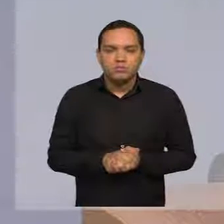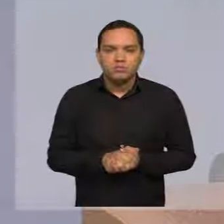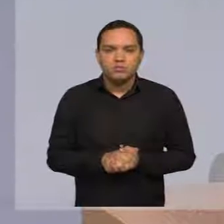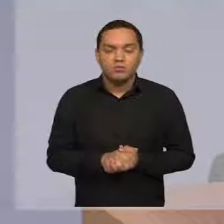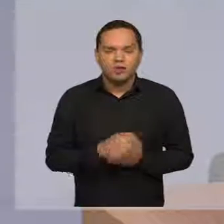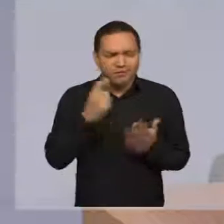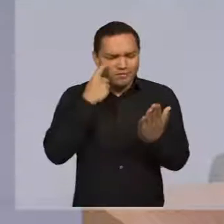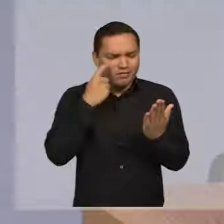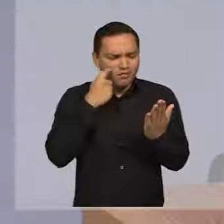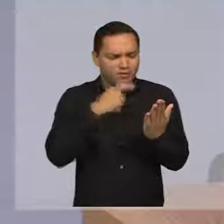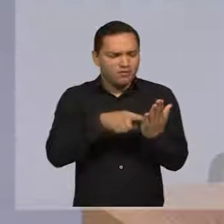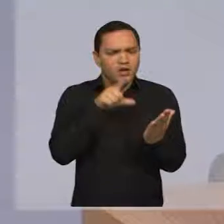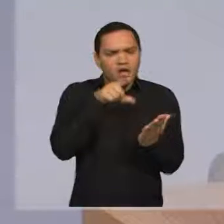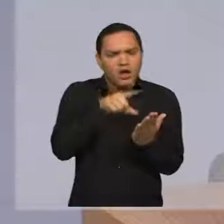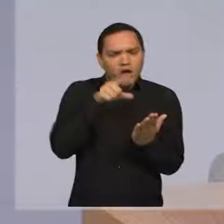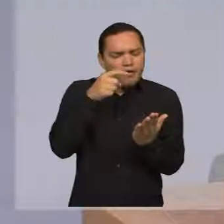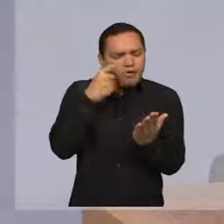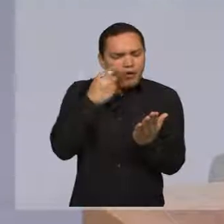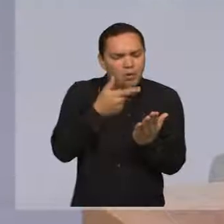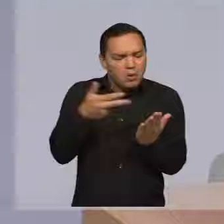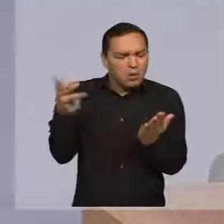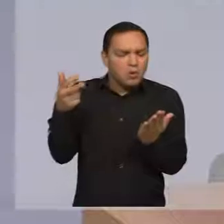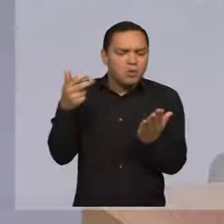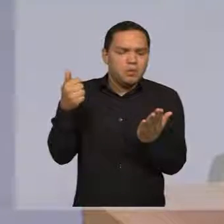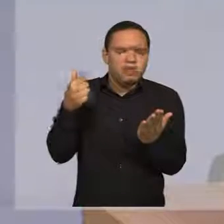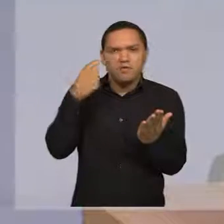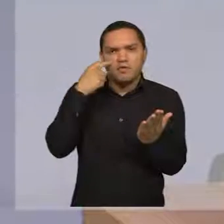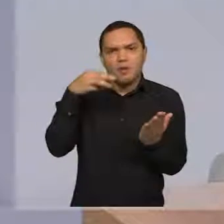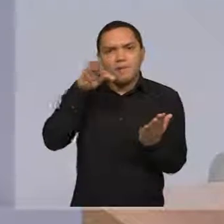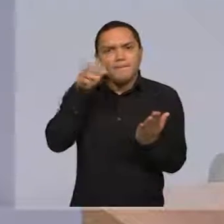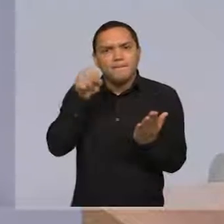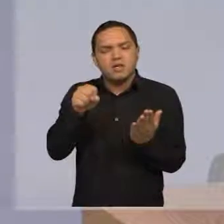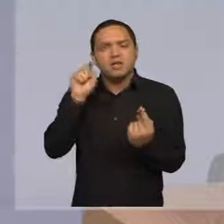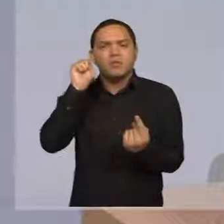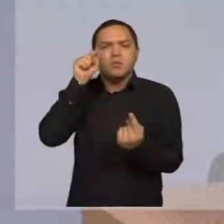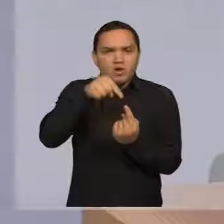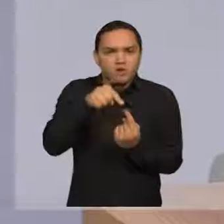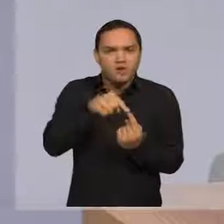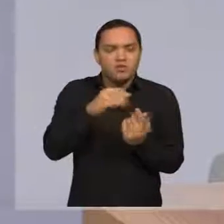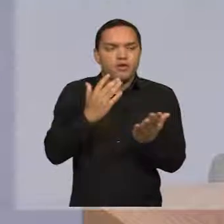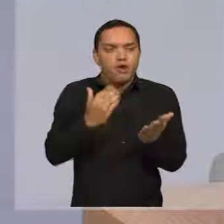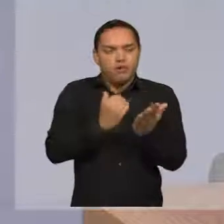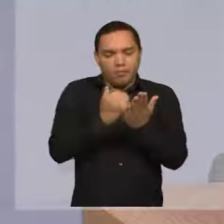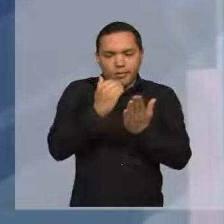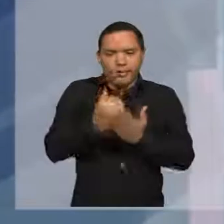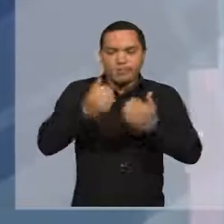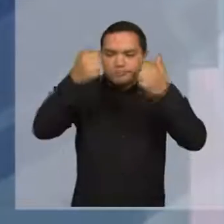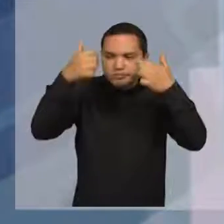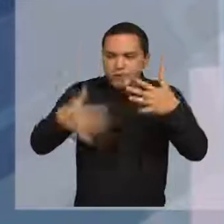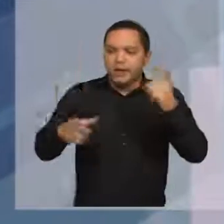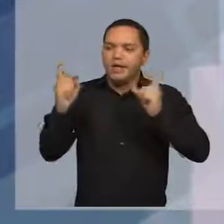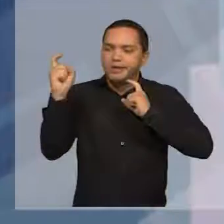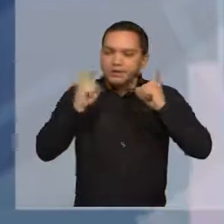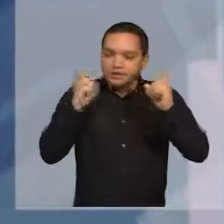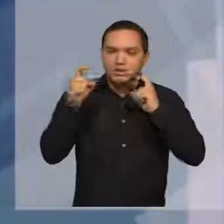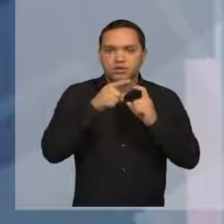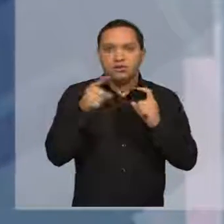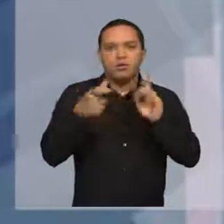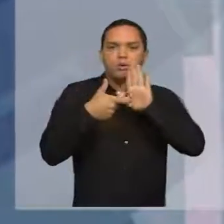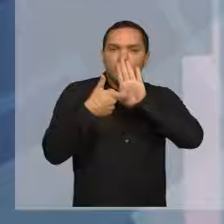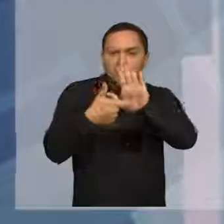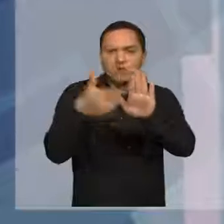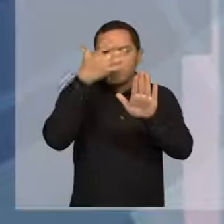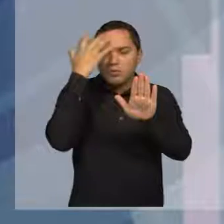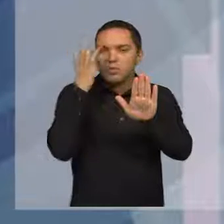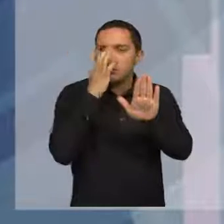Ver se a gente consegue pensar aqui pelo menos uma meia dúzia de metas objetivas para poder a gente discutir e colocar para